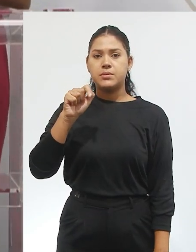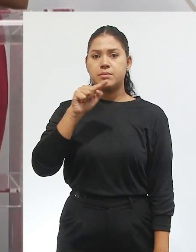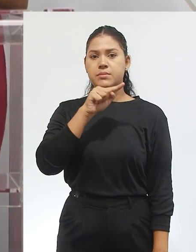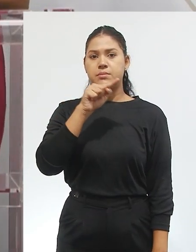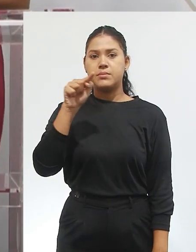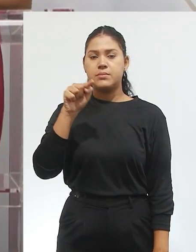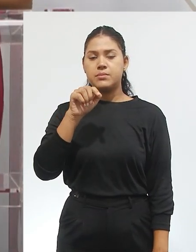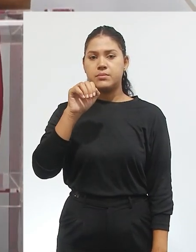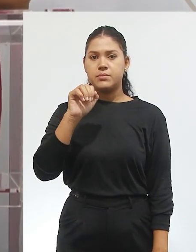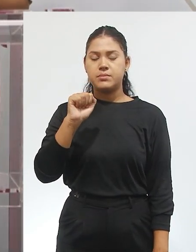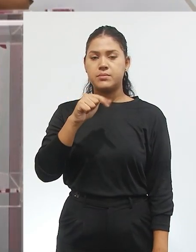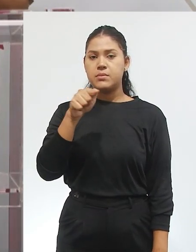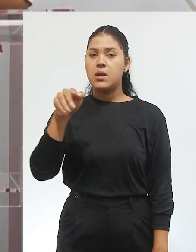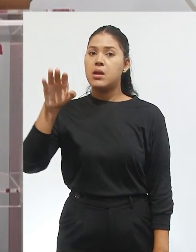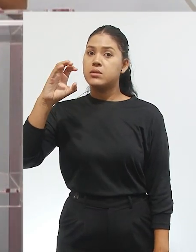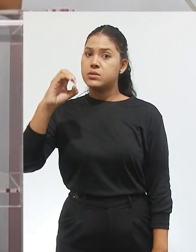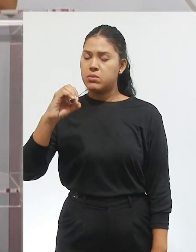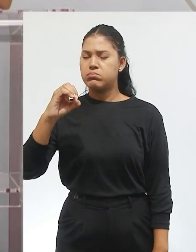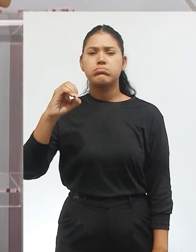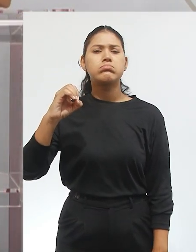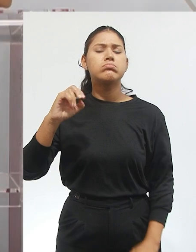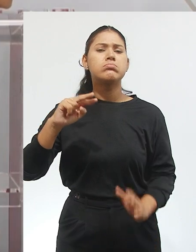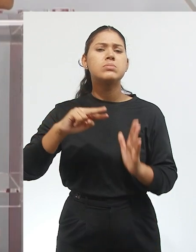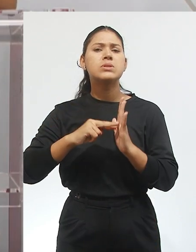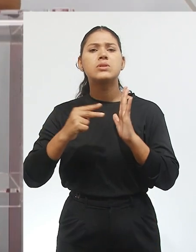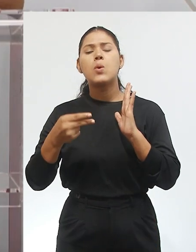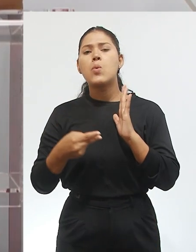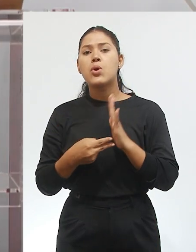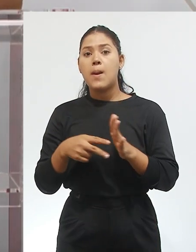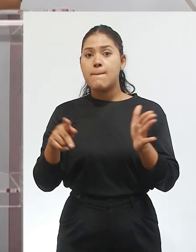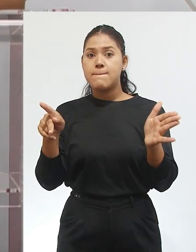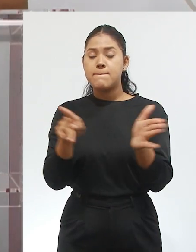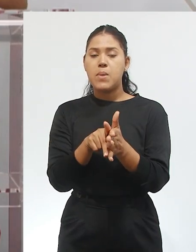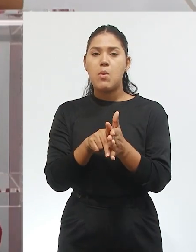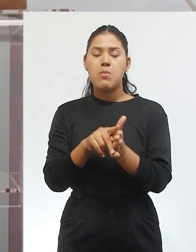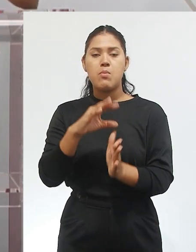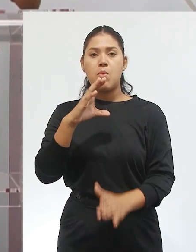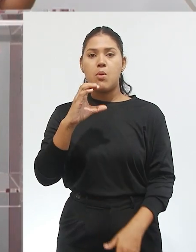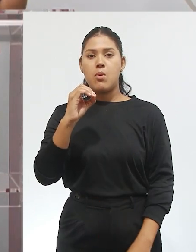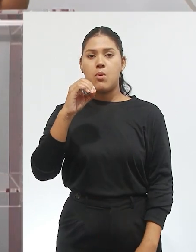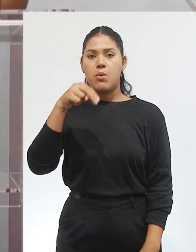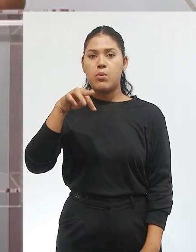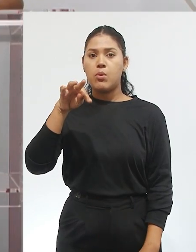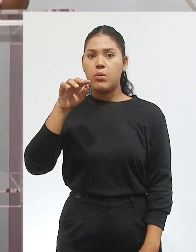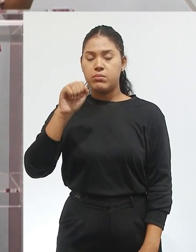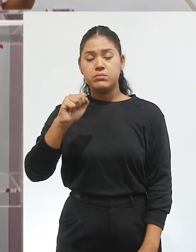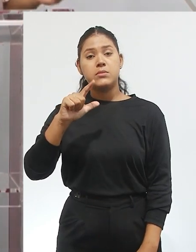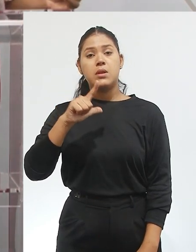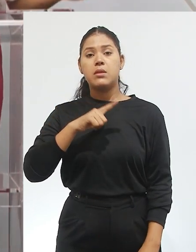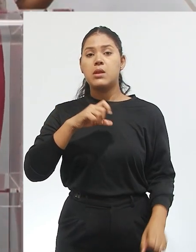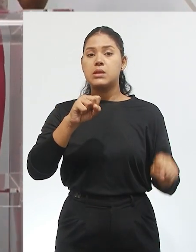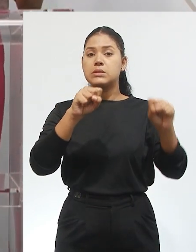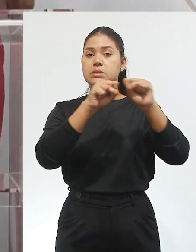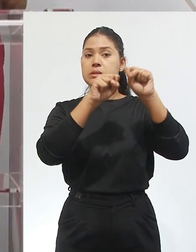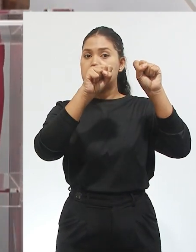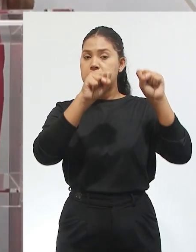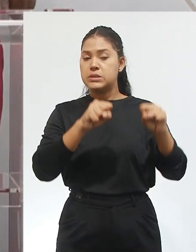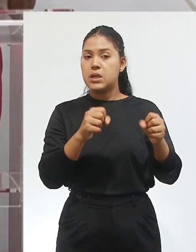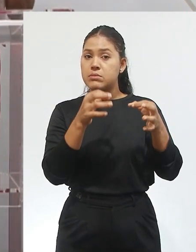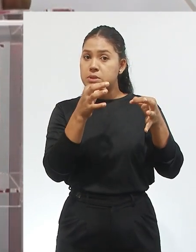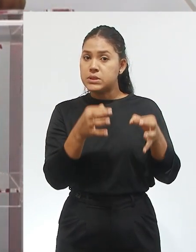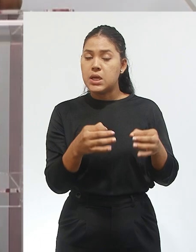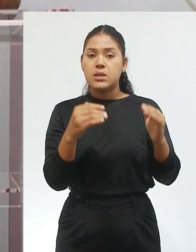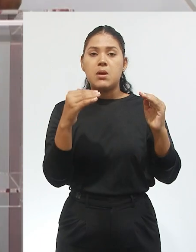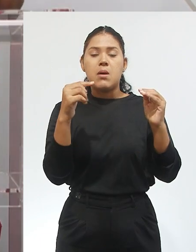ele é dividido para cada livro uma conta. Por isso que ele segue um sistema. Então, é um dos